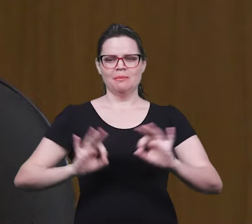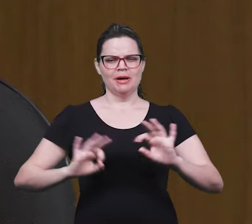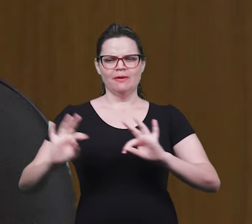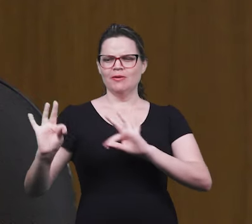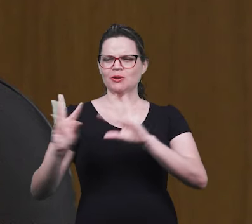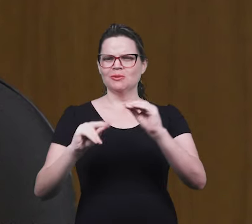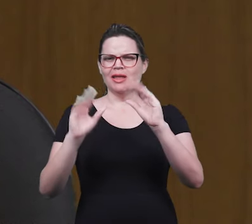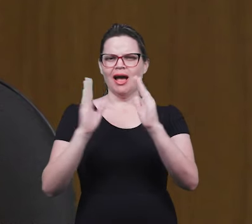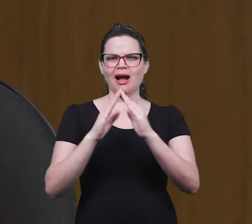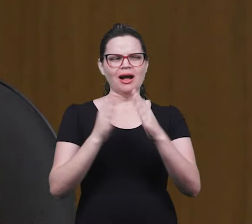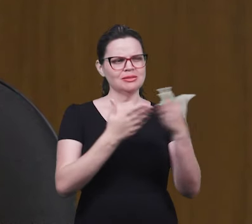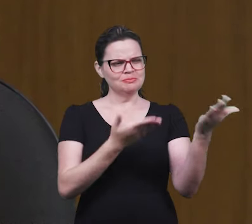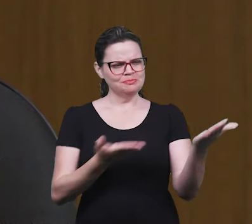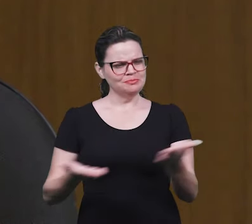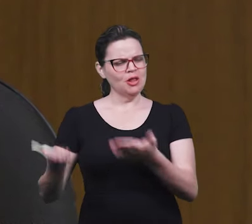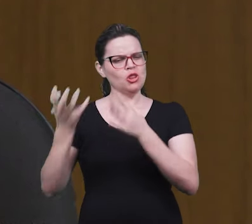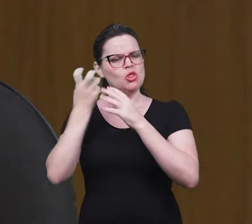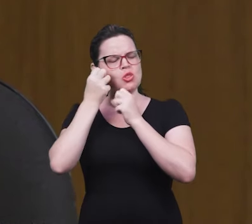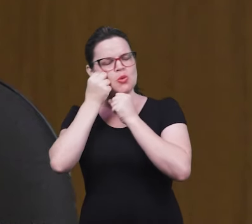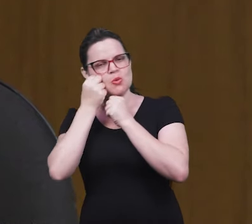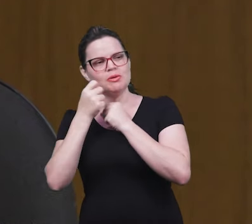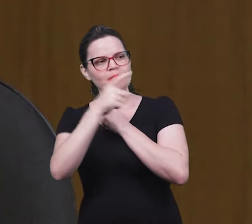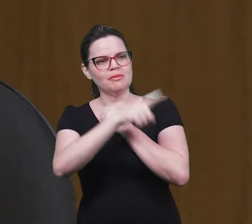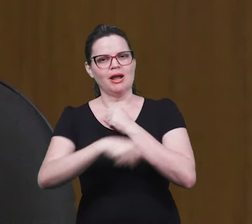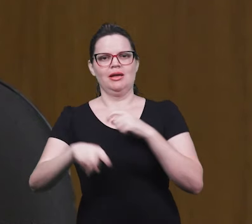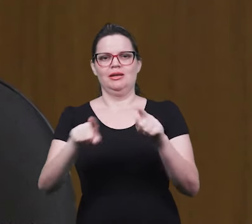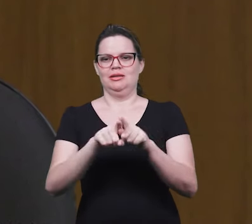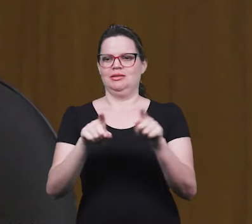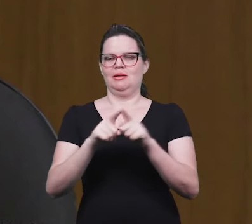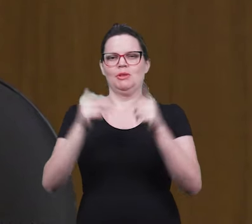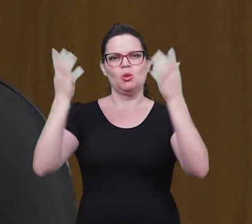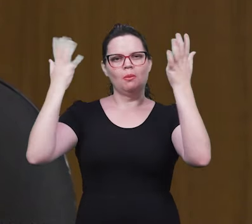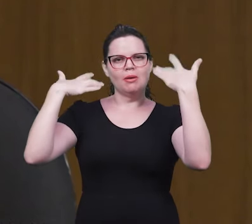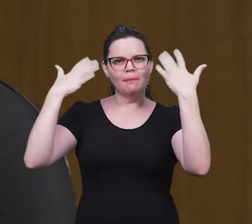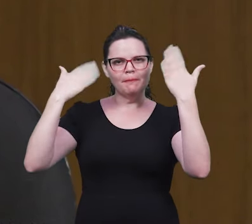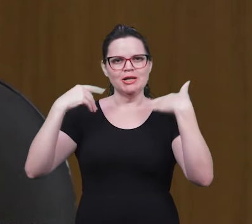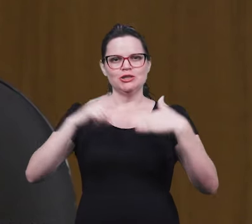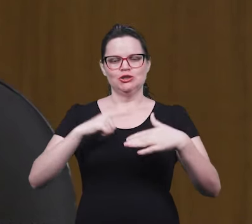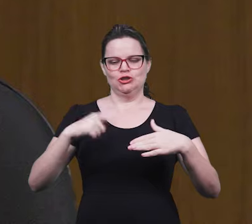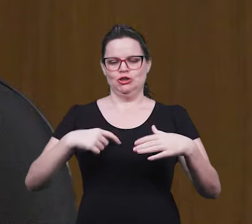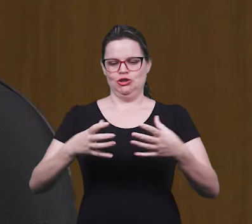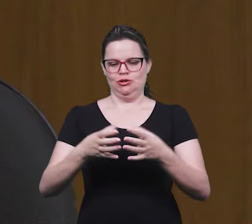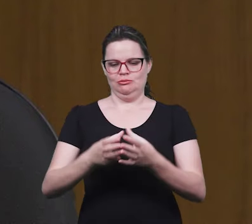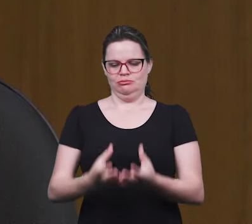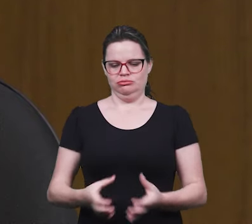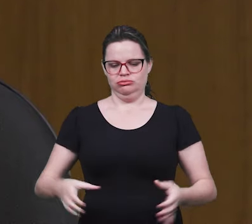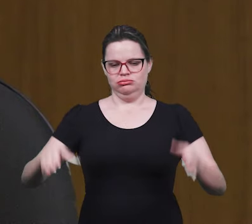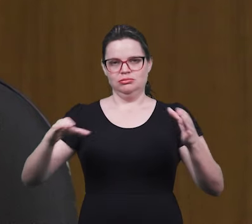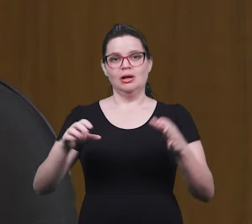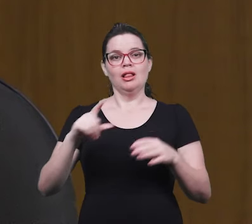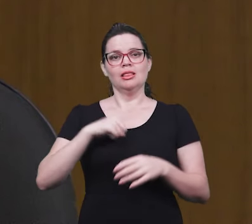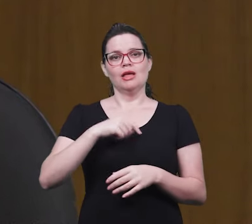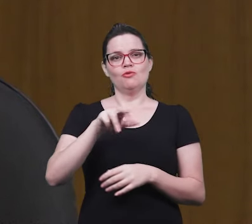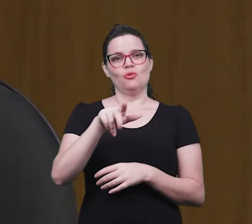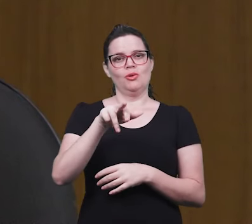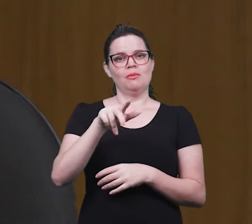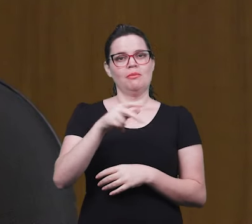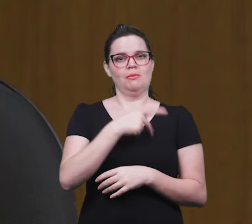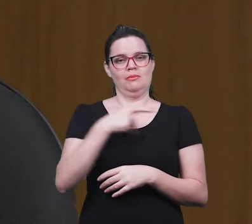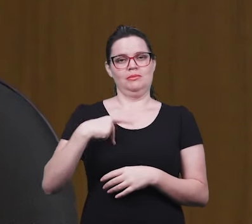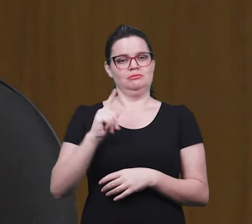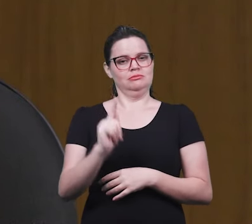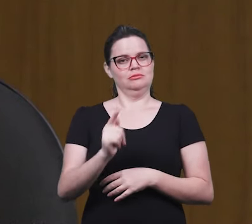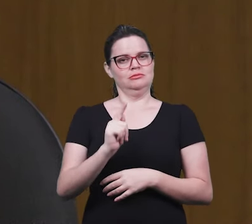água para os pastores se banharem. Inclusive, até o irmão do pastor Gideuti foi muitas